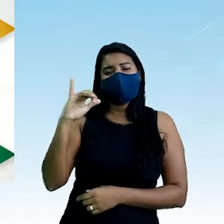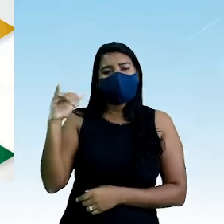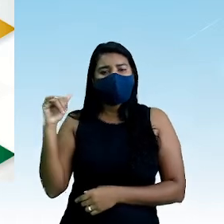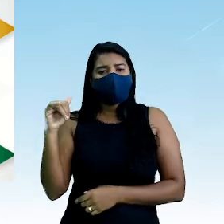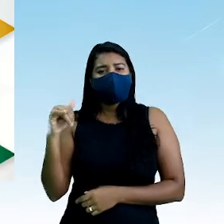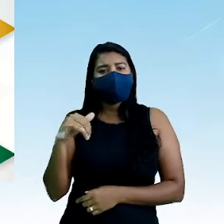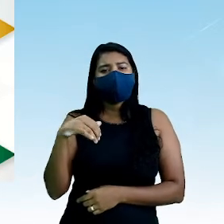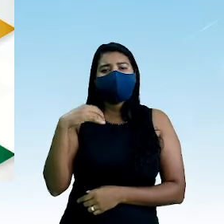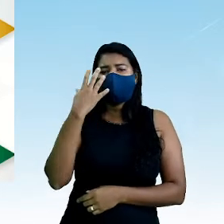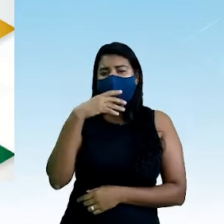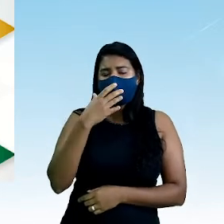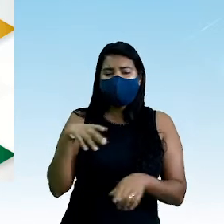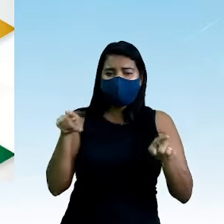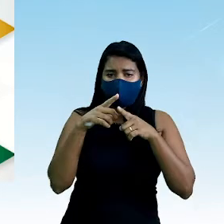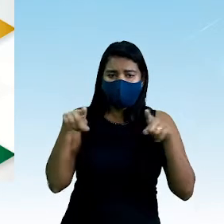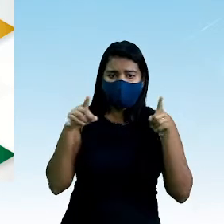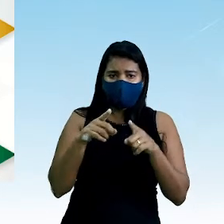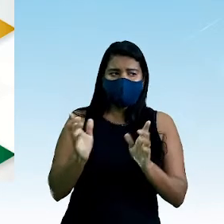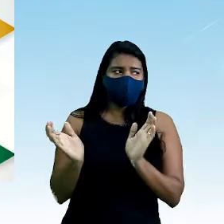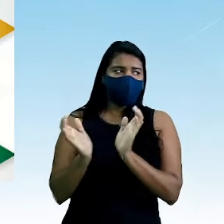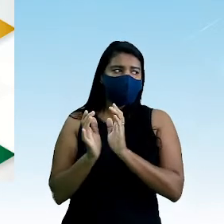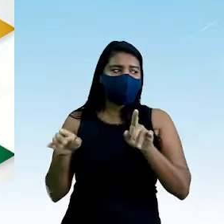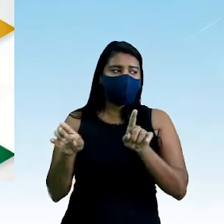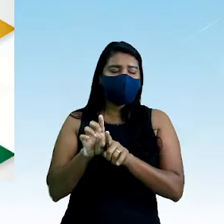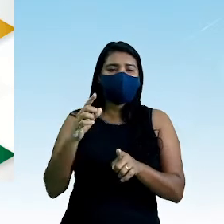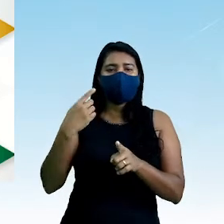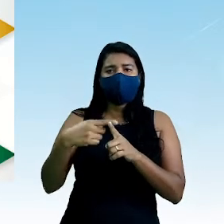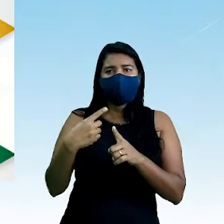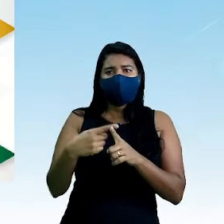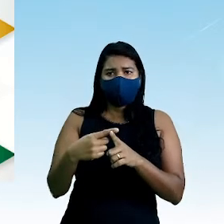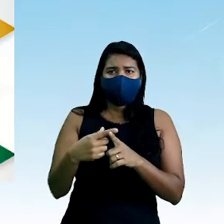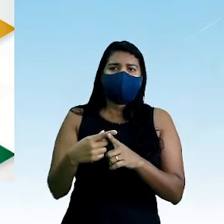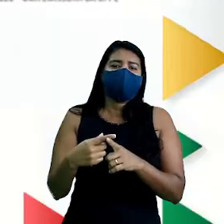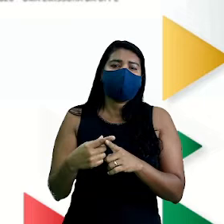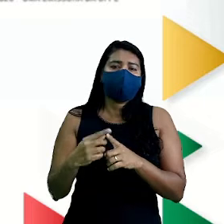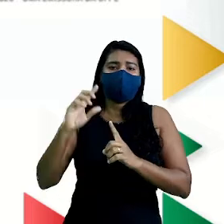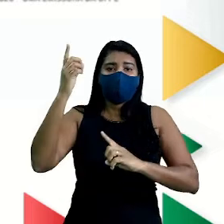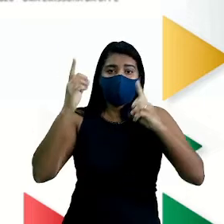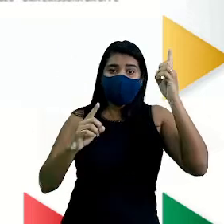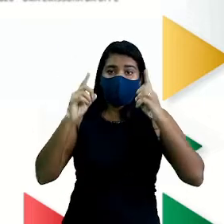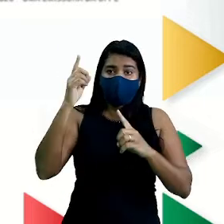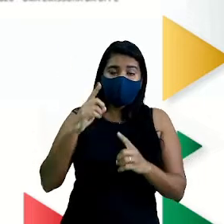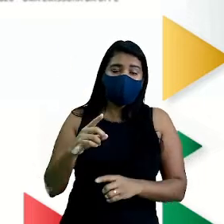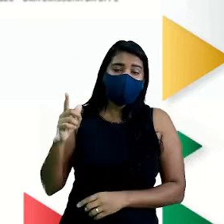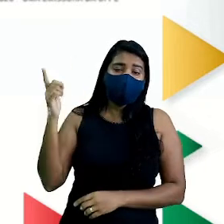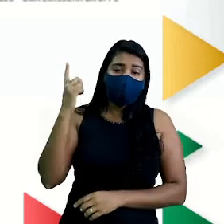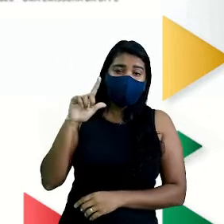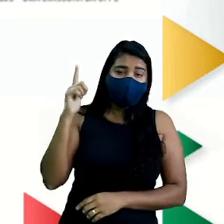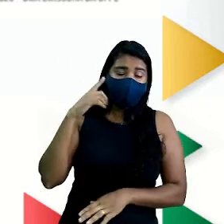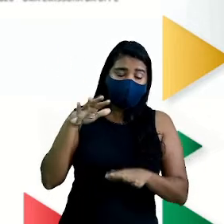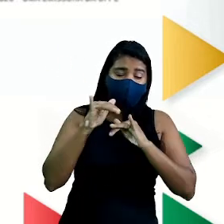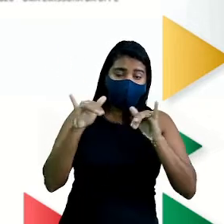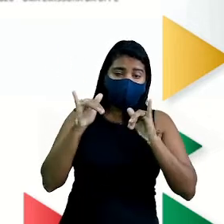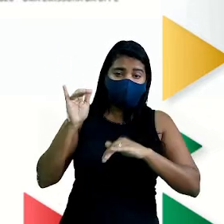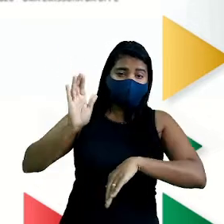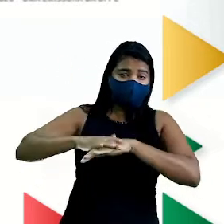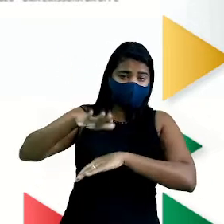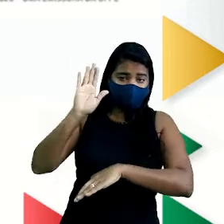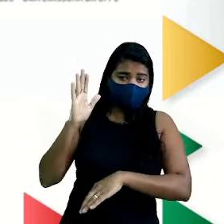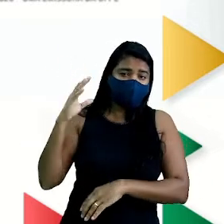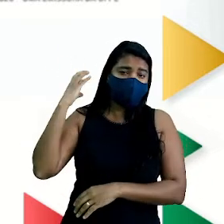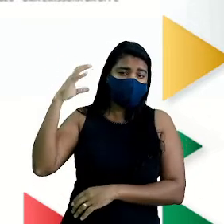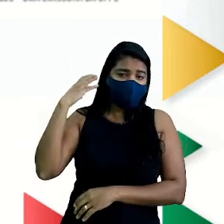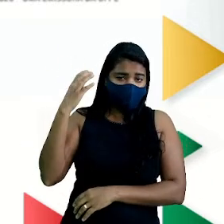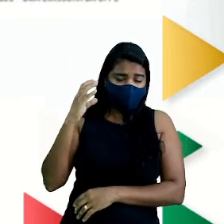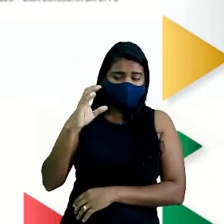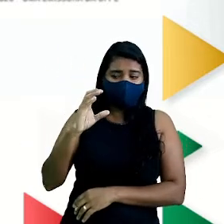pernambucana, né, com principal atenção para o frevo. Então, o frevo começou a ganhar mais outro divulgador, né? Além da Rádio Clube,